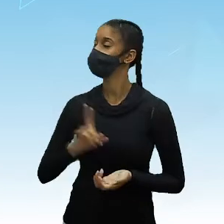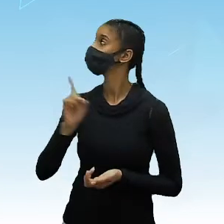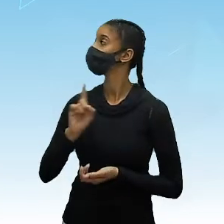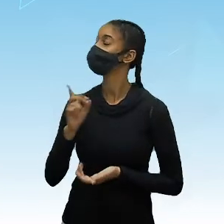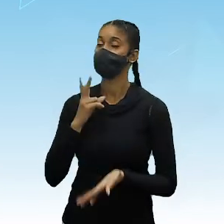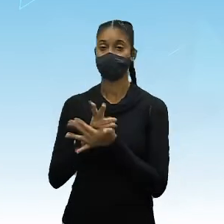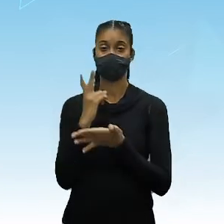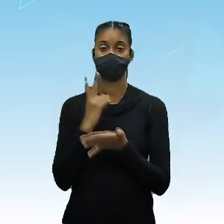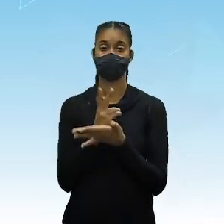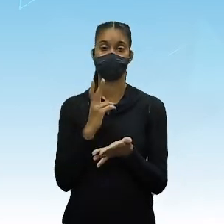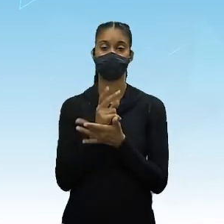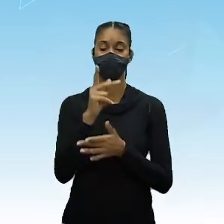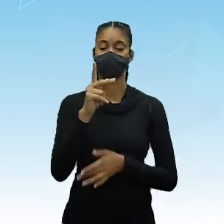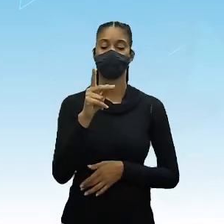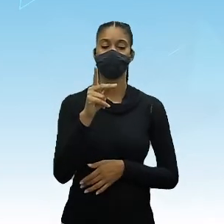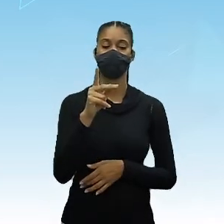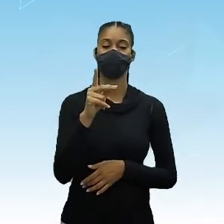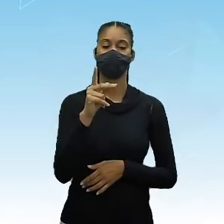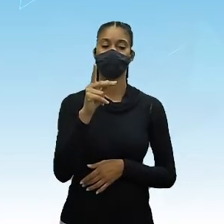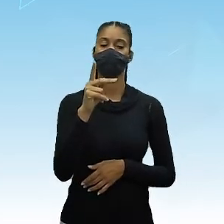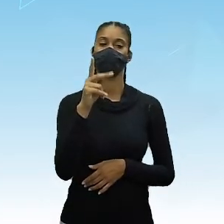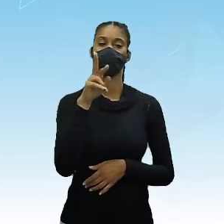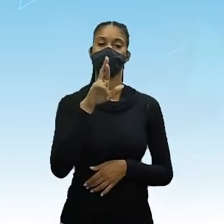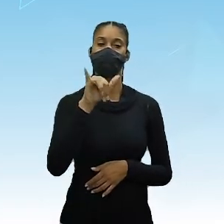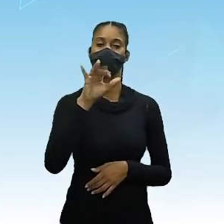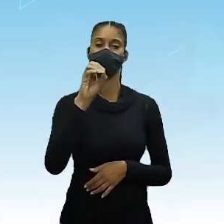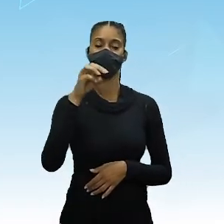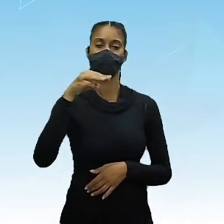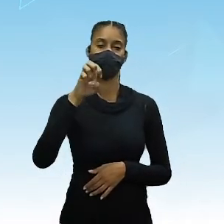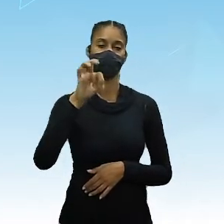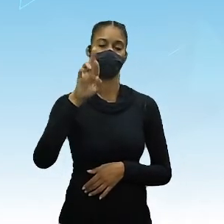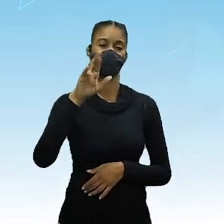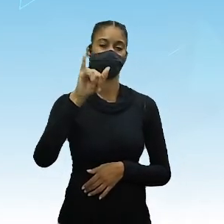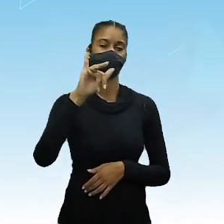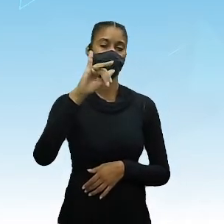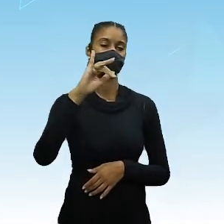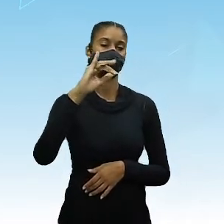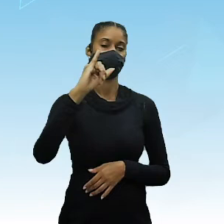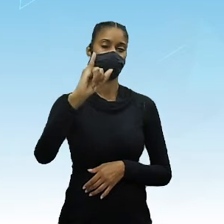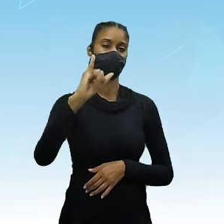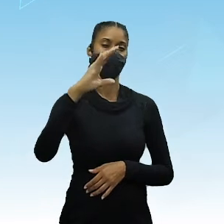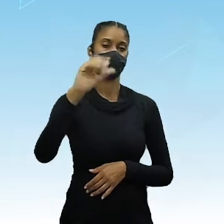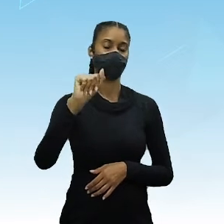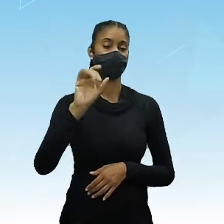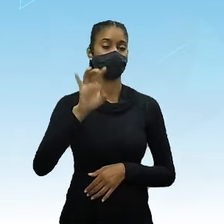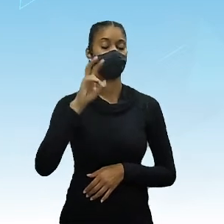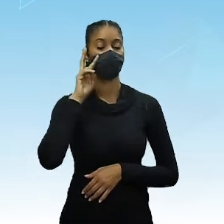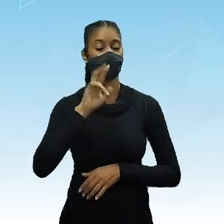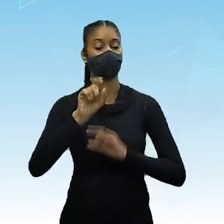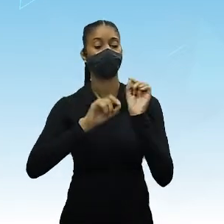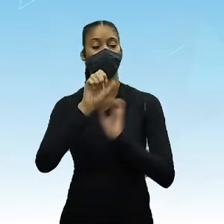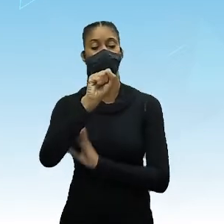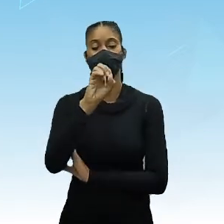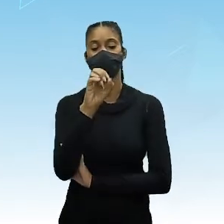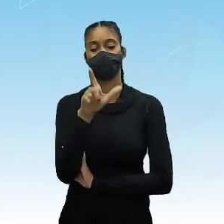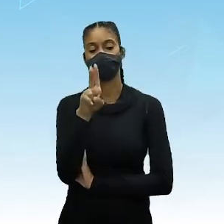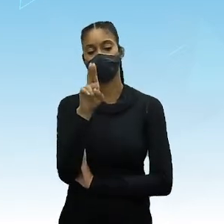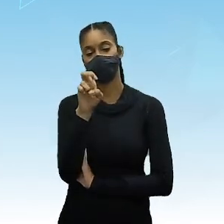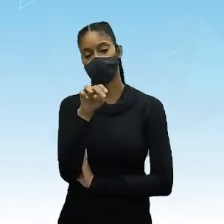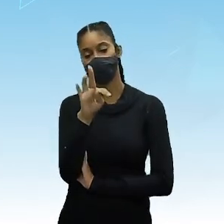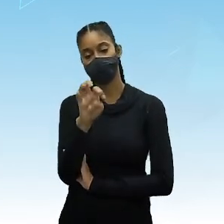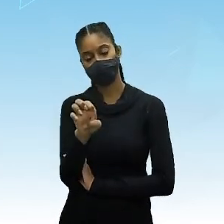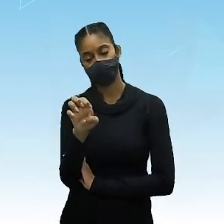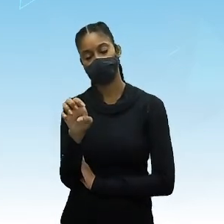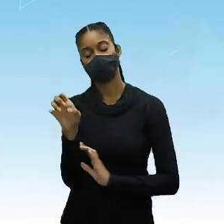constante criométrica. Para a gente, basicamente, só depende de quem é o solvente. Na verdade, depende de quem é o